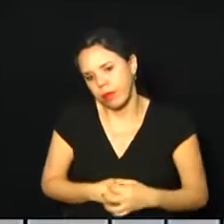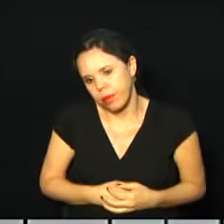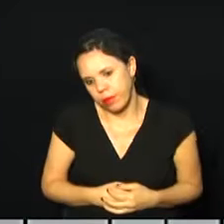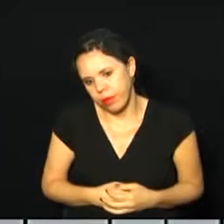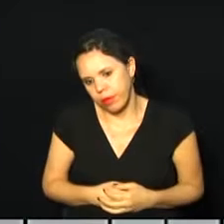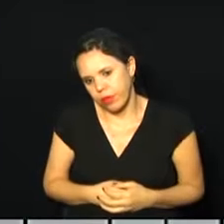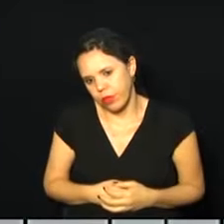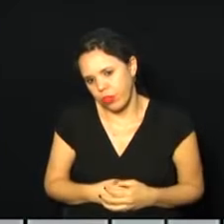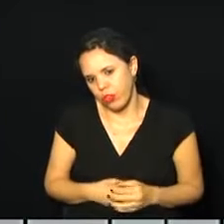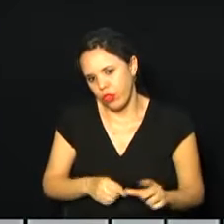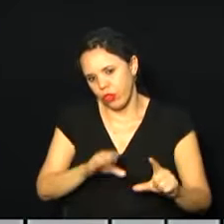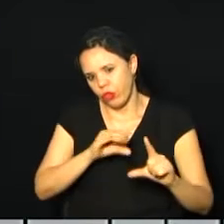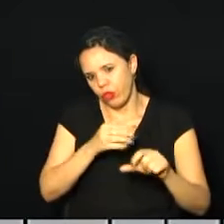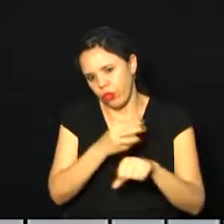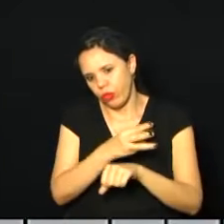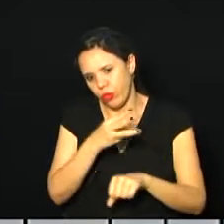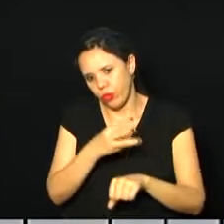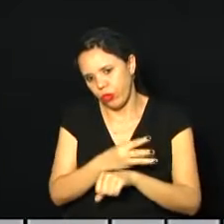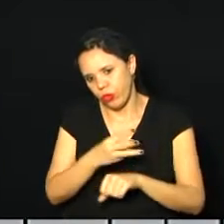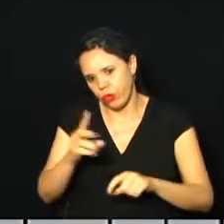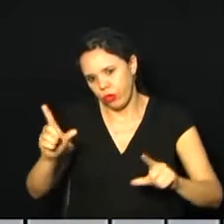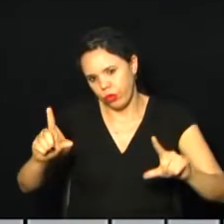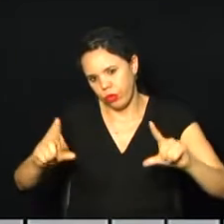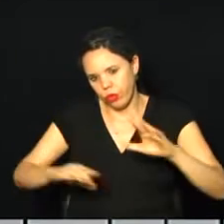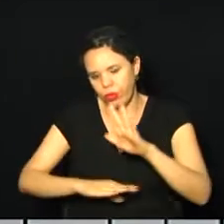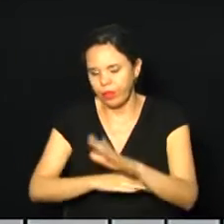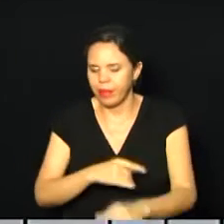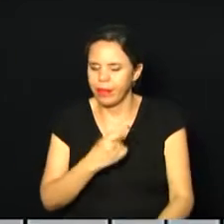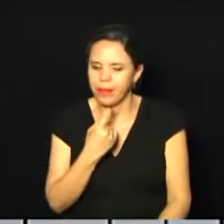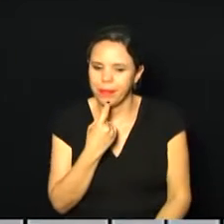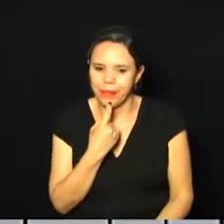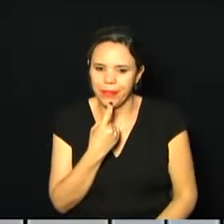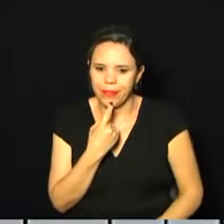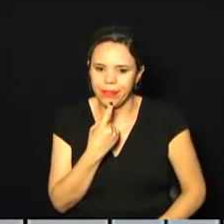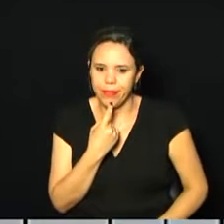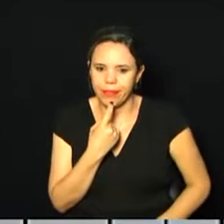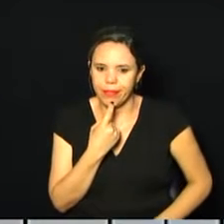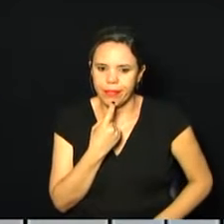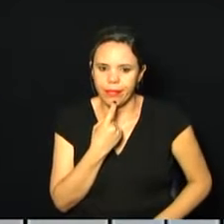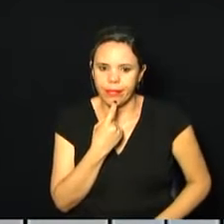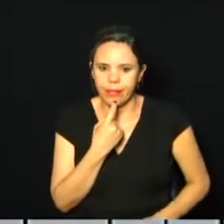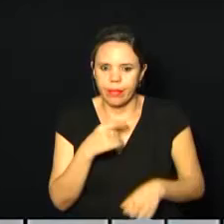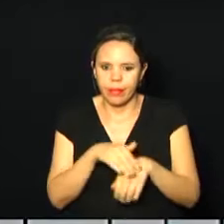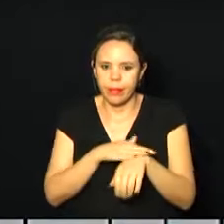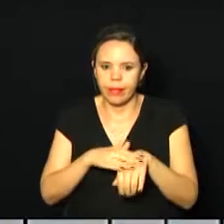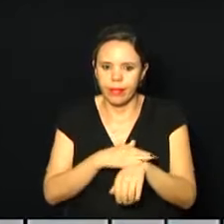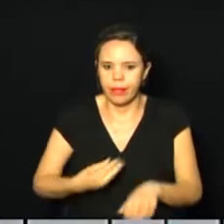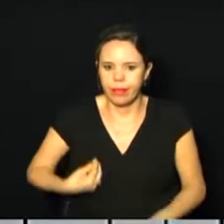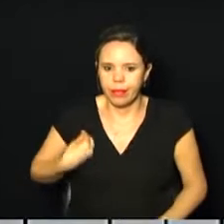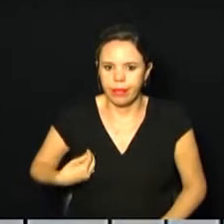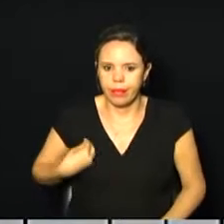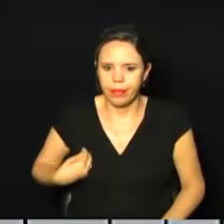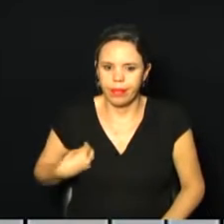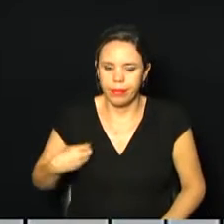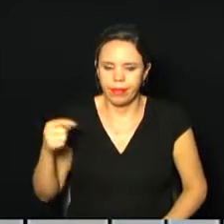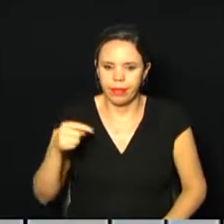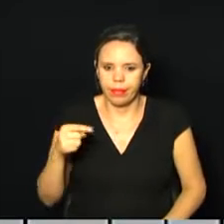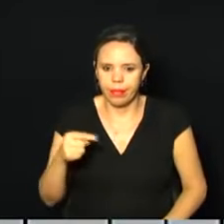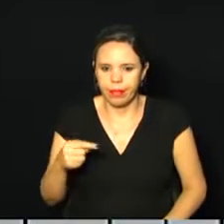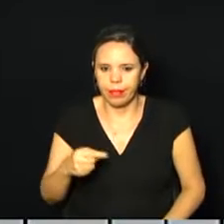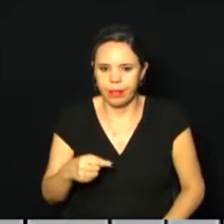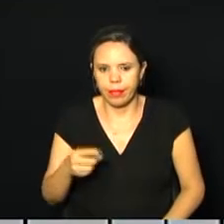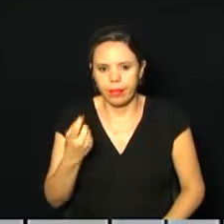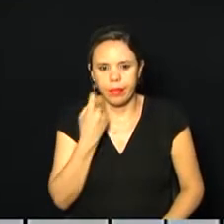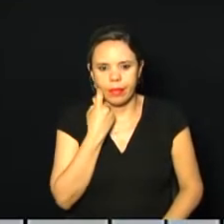aí já vai aparecer na tela do seu celular o WhatsApp da TV Câmara Campinas. Você aperta e a gente conversa ao vivo